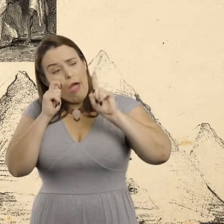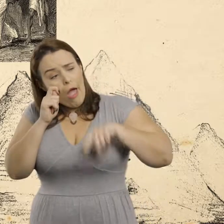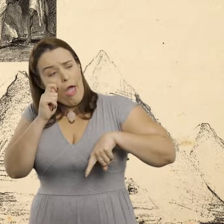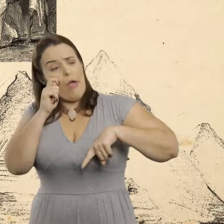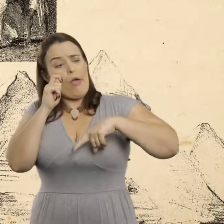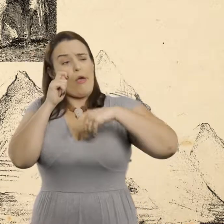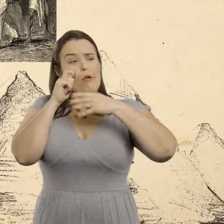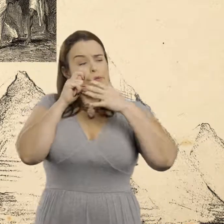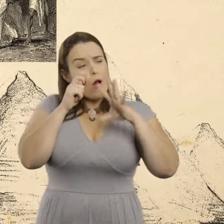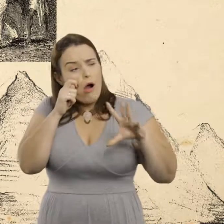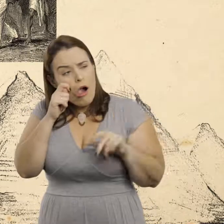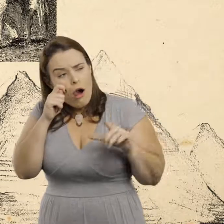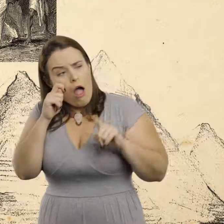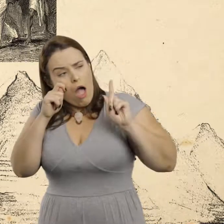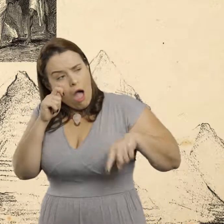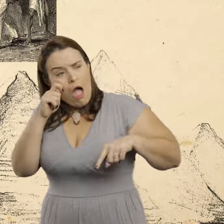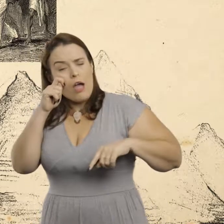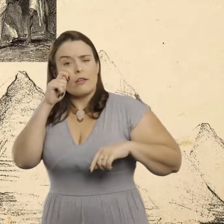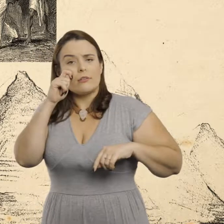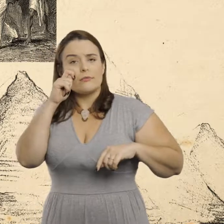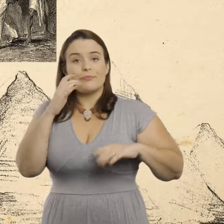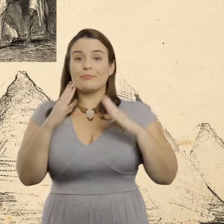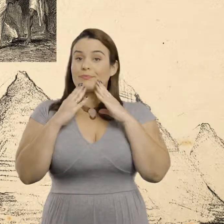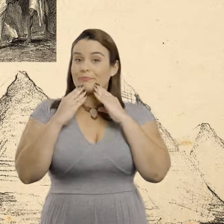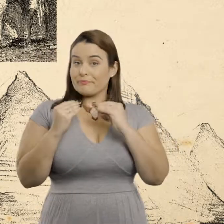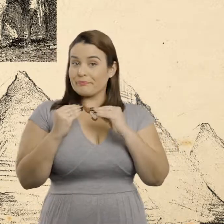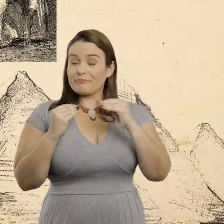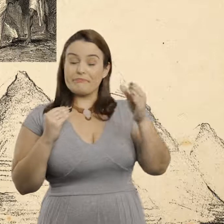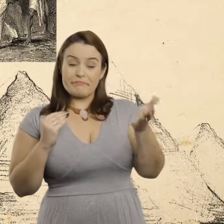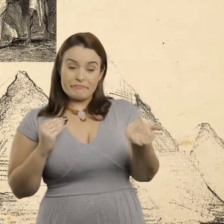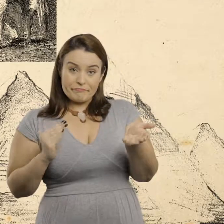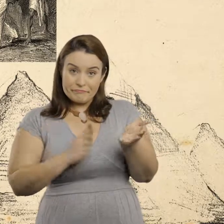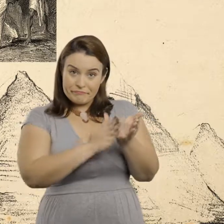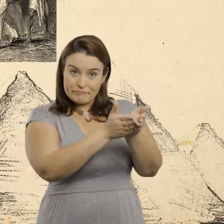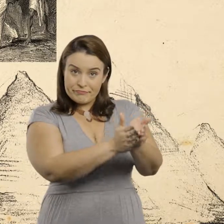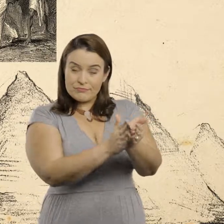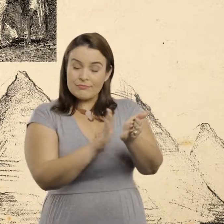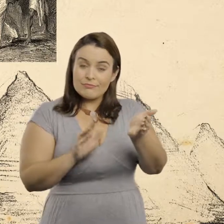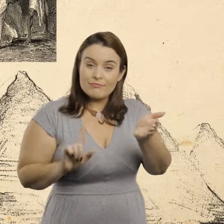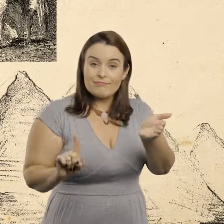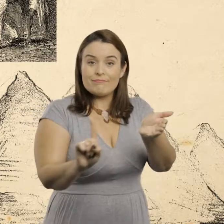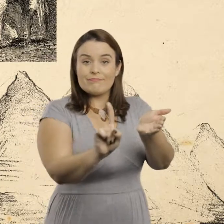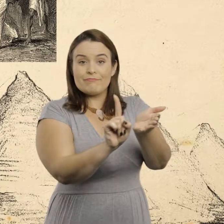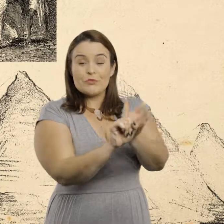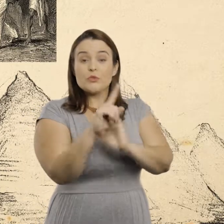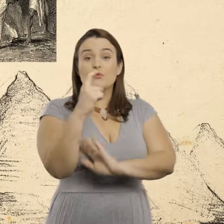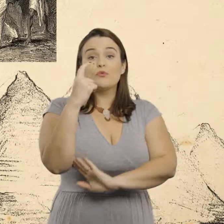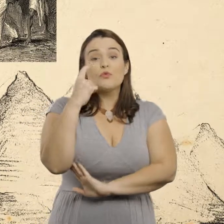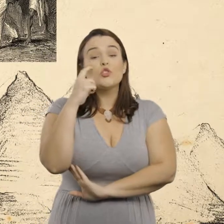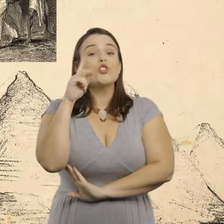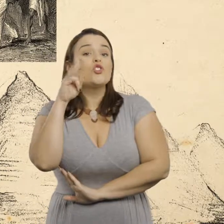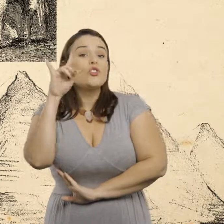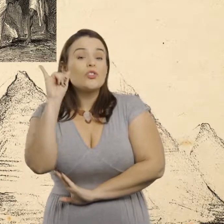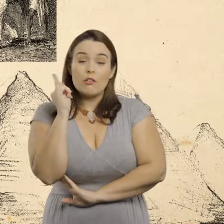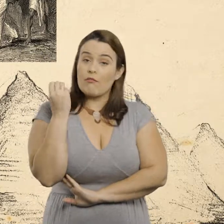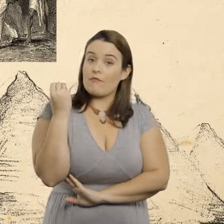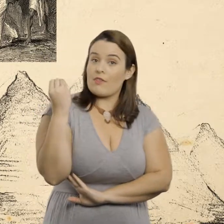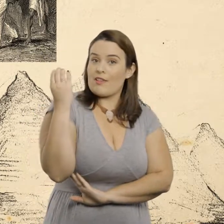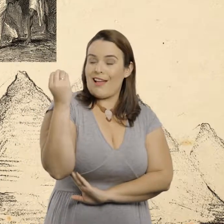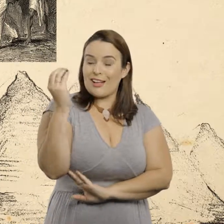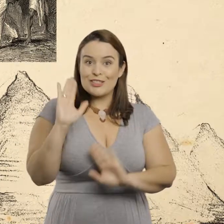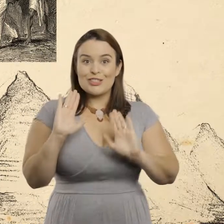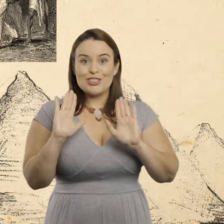detetive Fix insistiu que ele era o ladrão do banco. Phileas Fogg voltou para o navio. Ele viu por onde já tinham passado e as datas